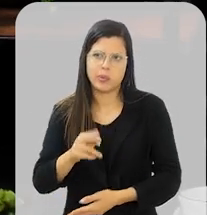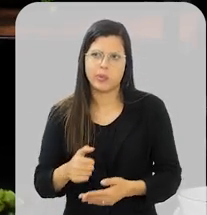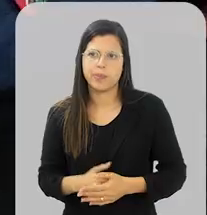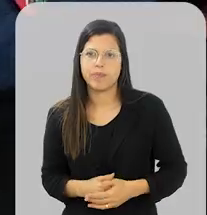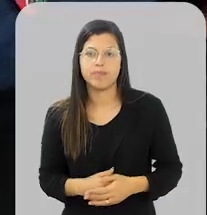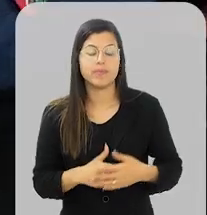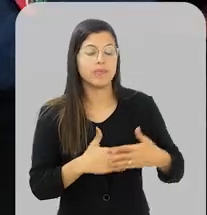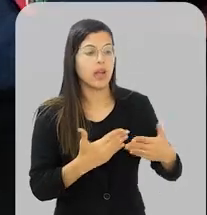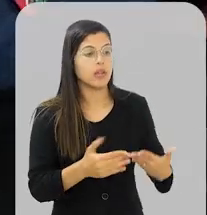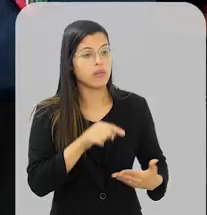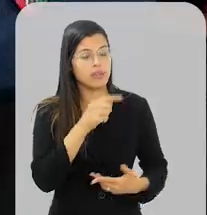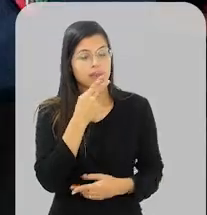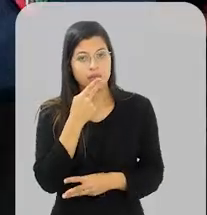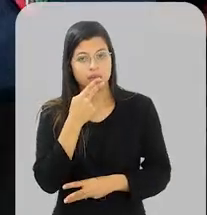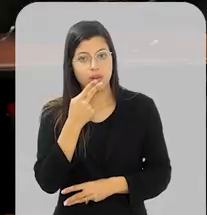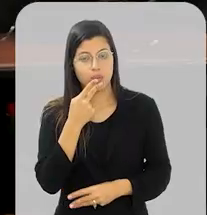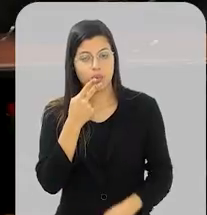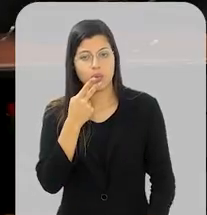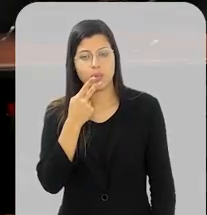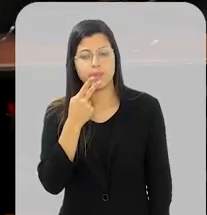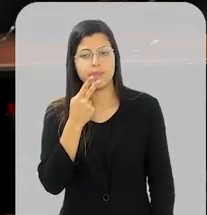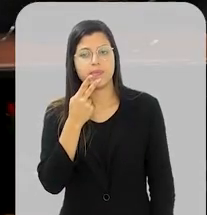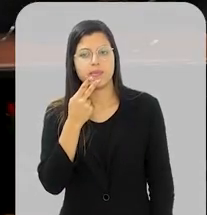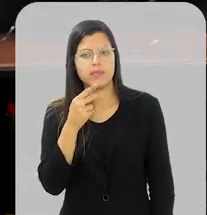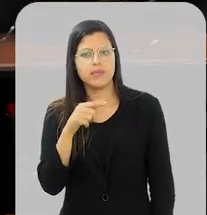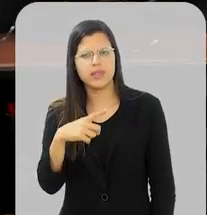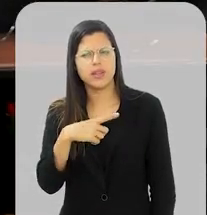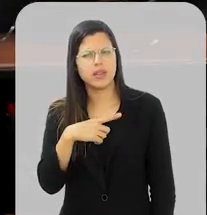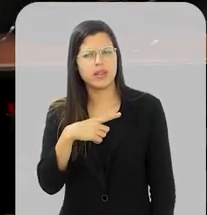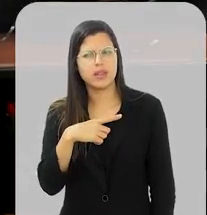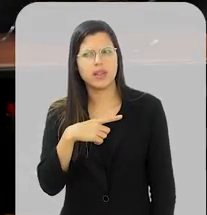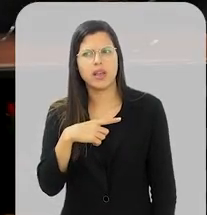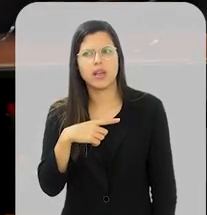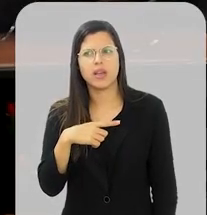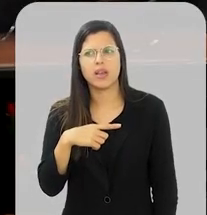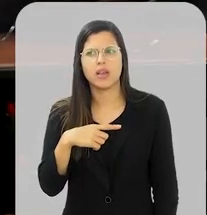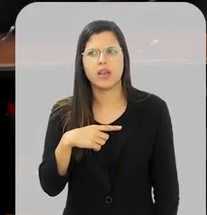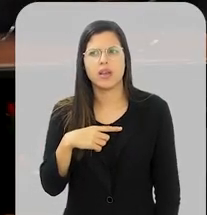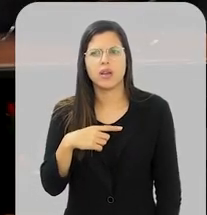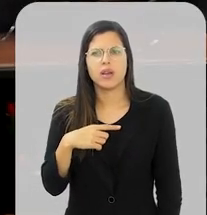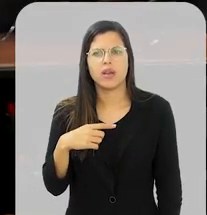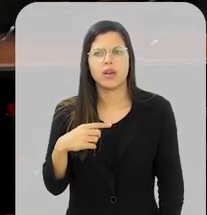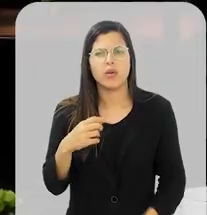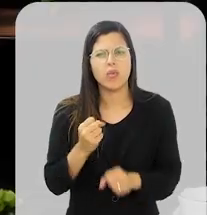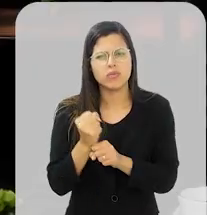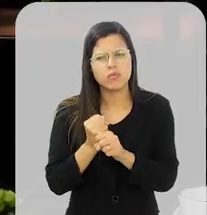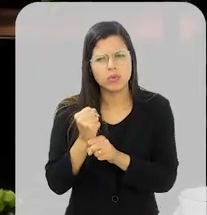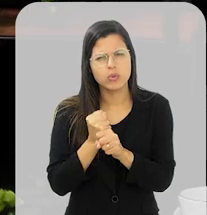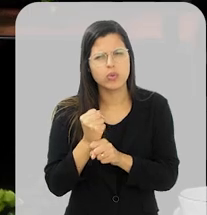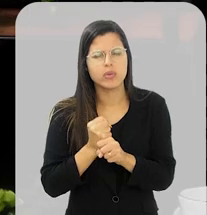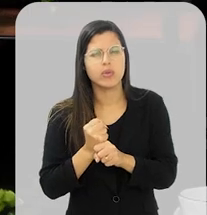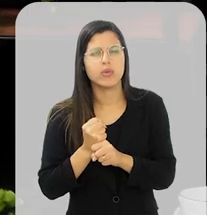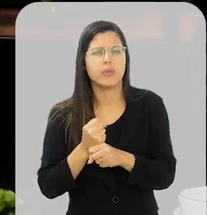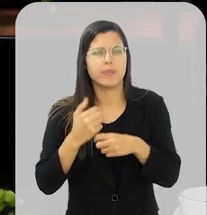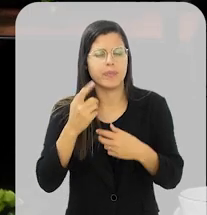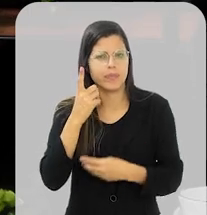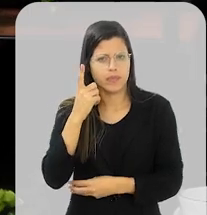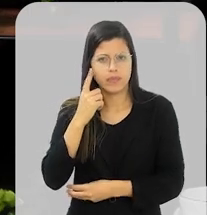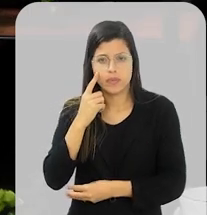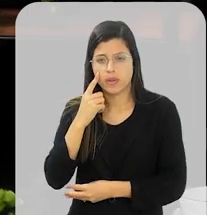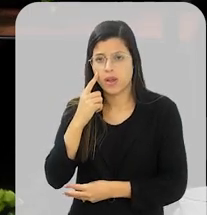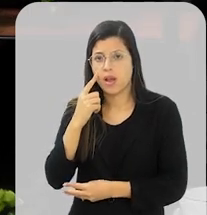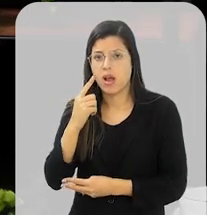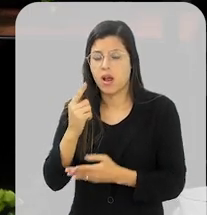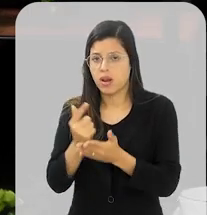usado. Bem, você já tinha me dito que vocês têm quantos anos? Olha, a Livraria Caminhos